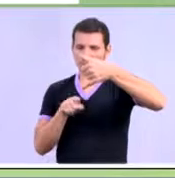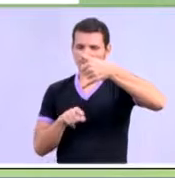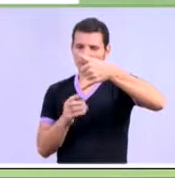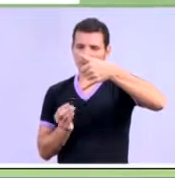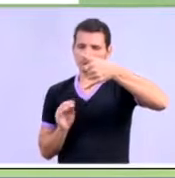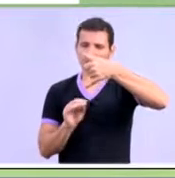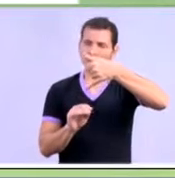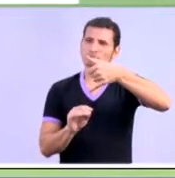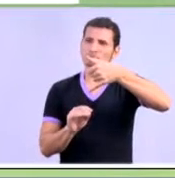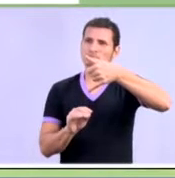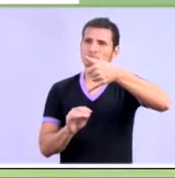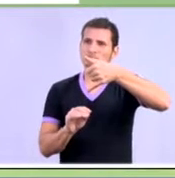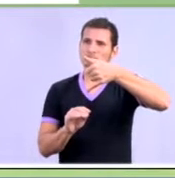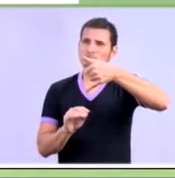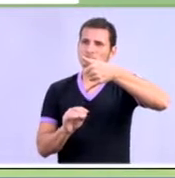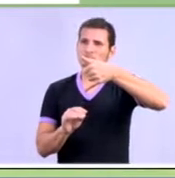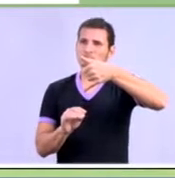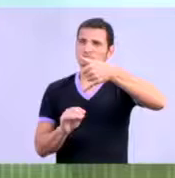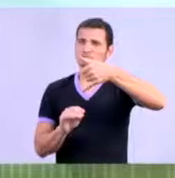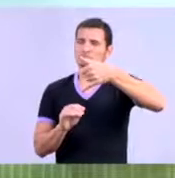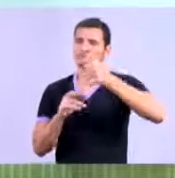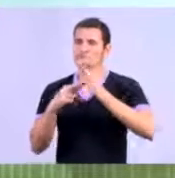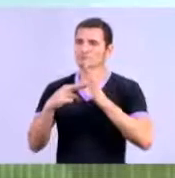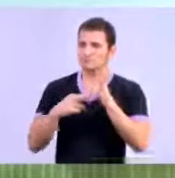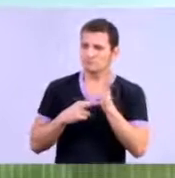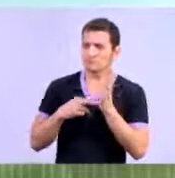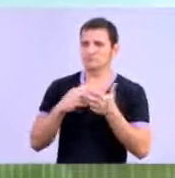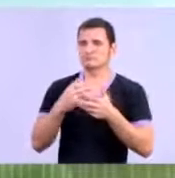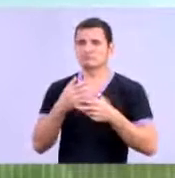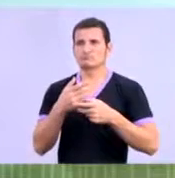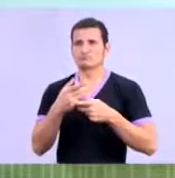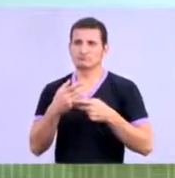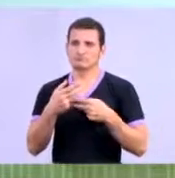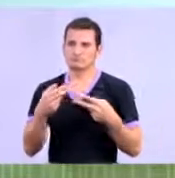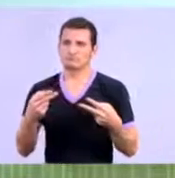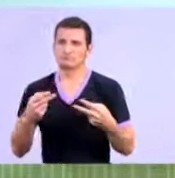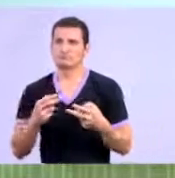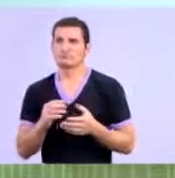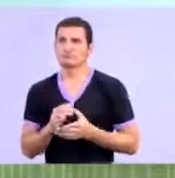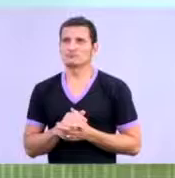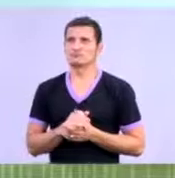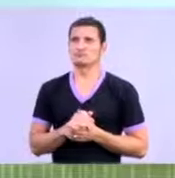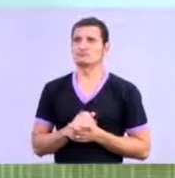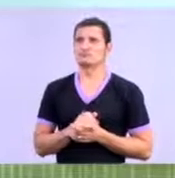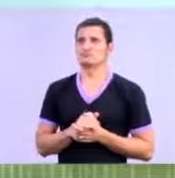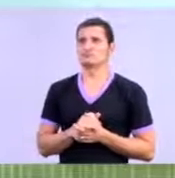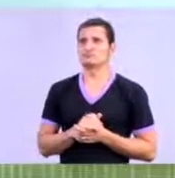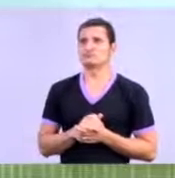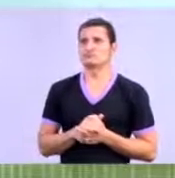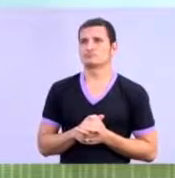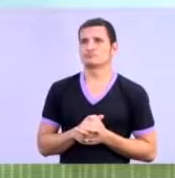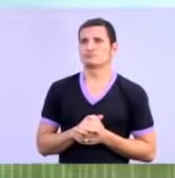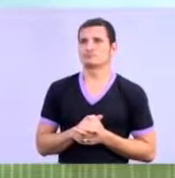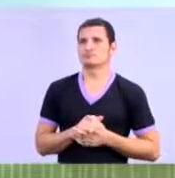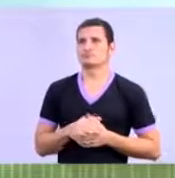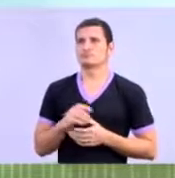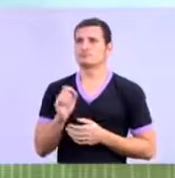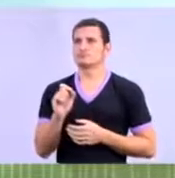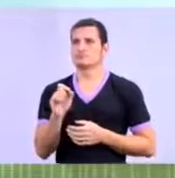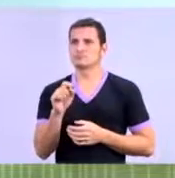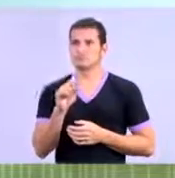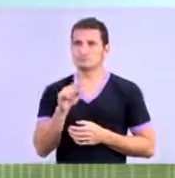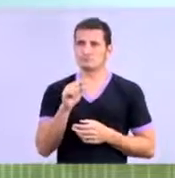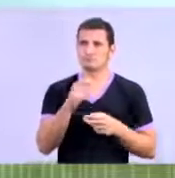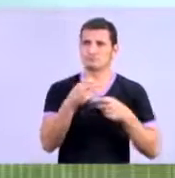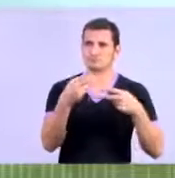vai definir todas as instruções, todos os comandos que declaram, que definem exatamente o que o objeto